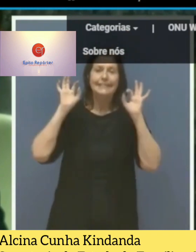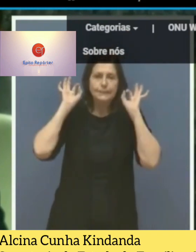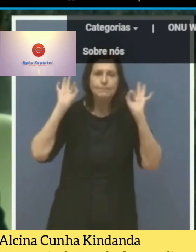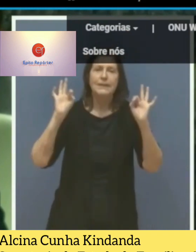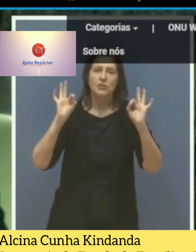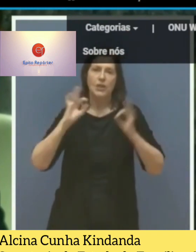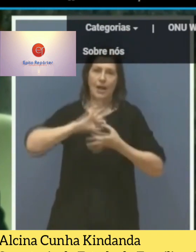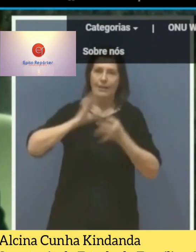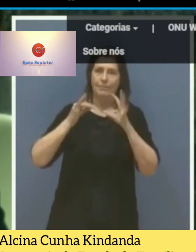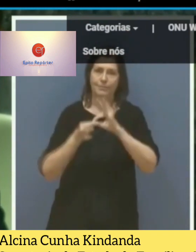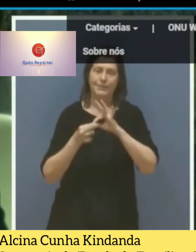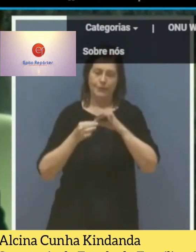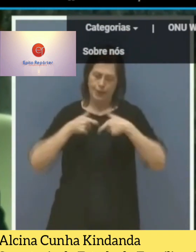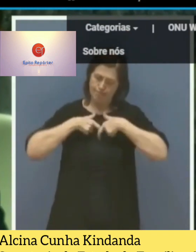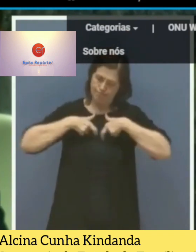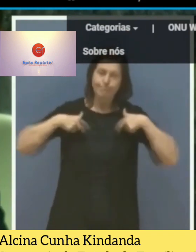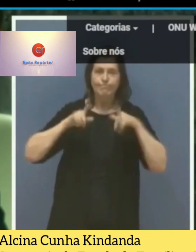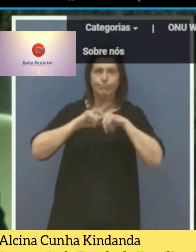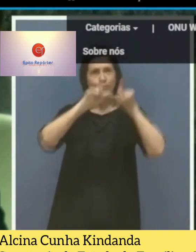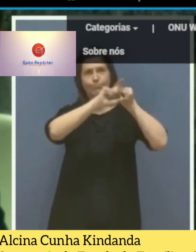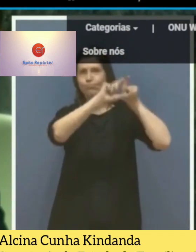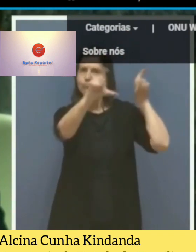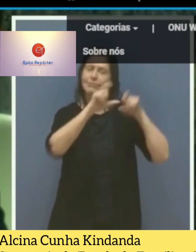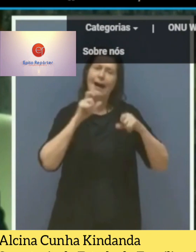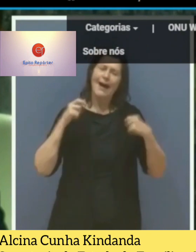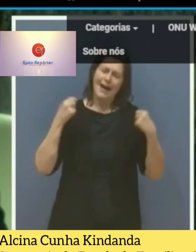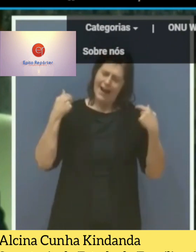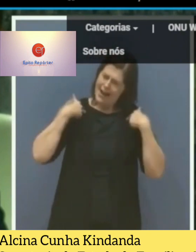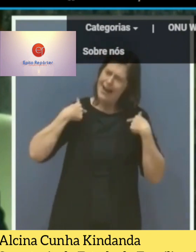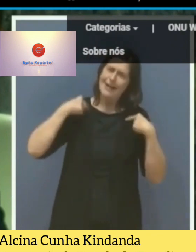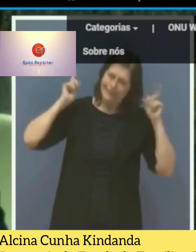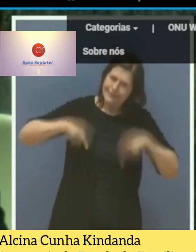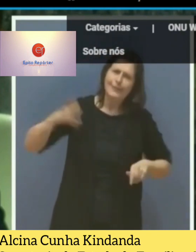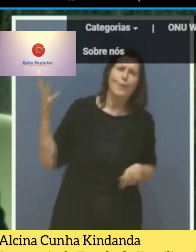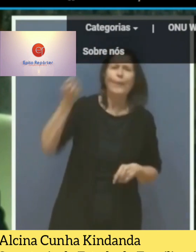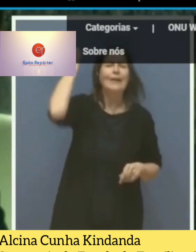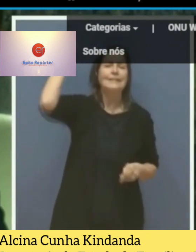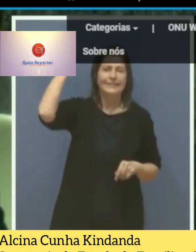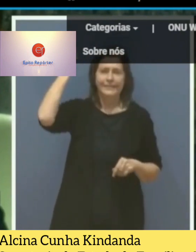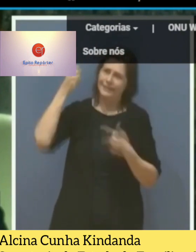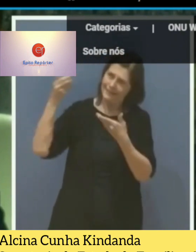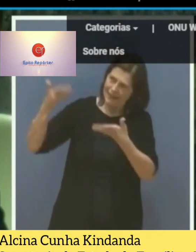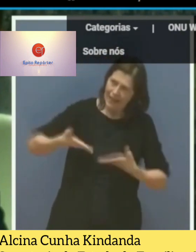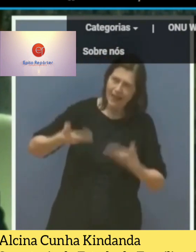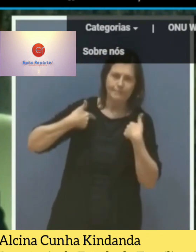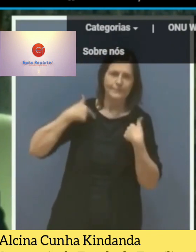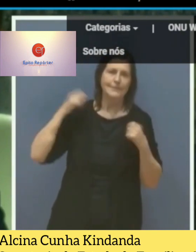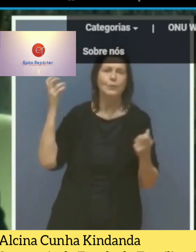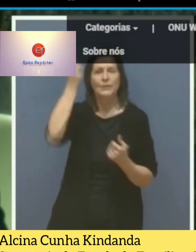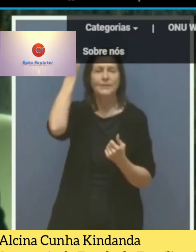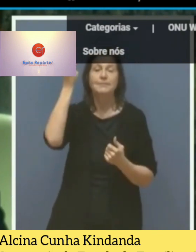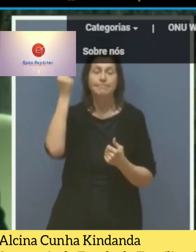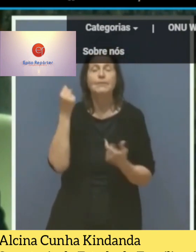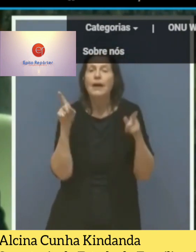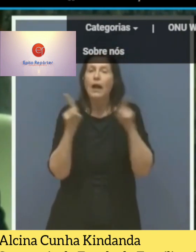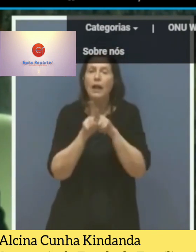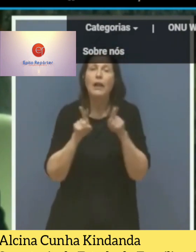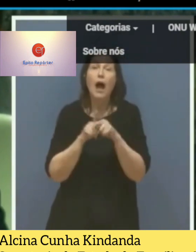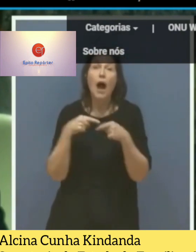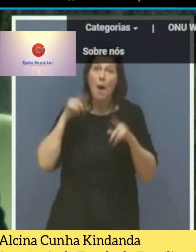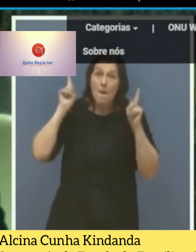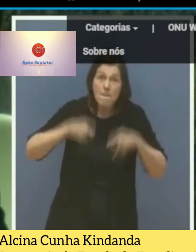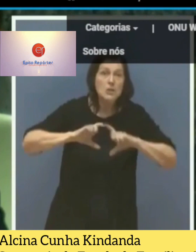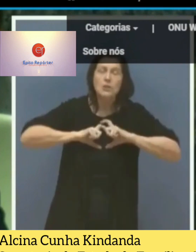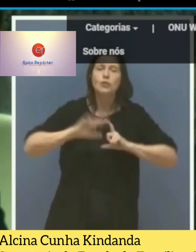posso ganhar deixe-me ser corajoso Na tentativa é conhecido e credenciado pelo órgão reitor especial